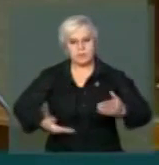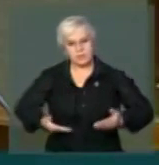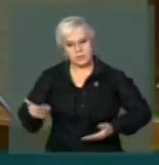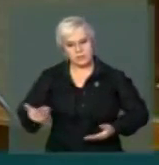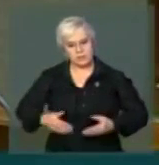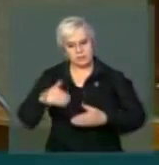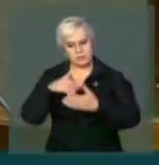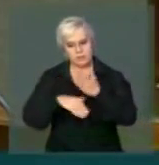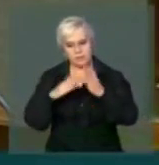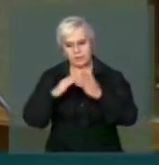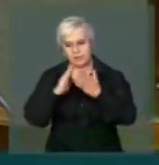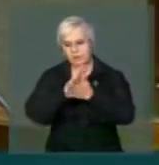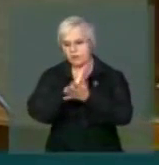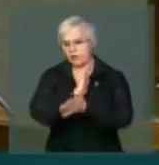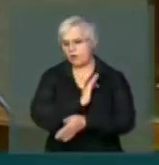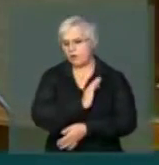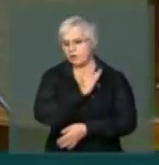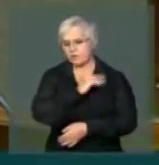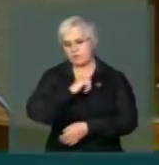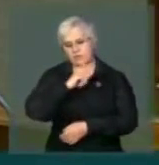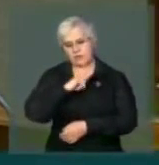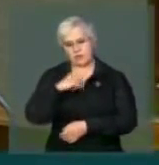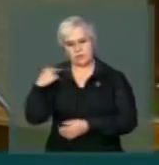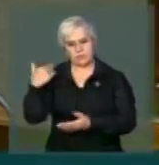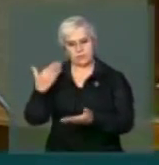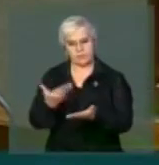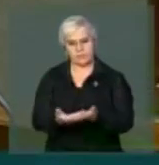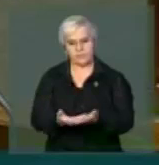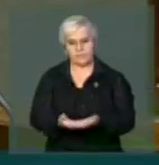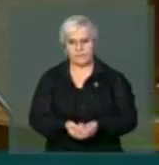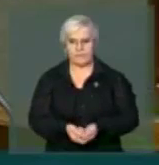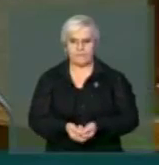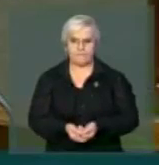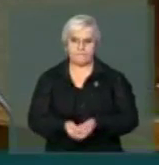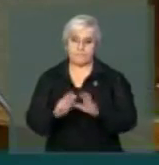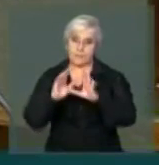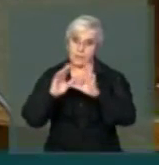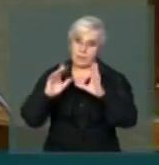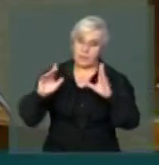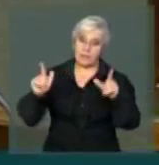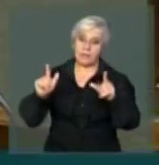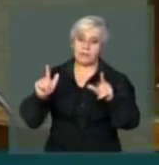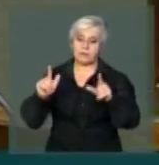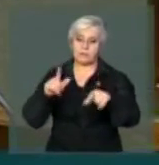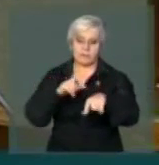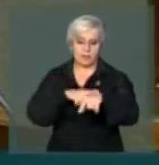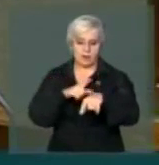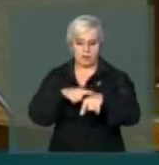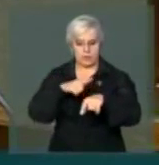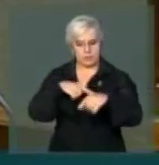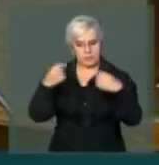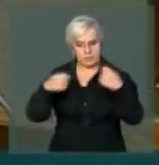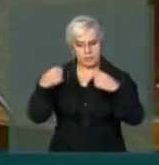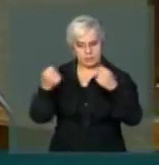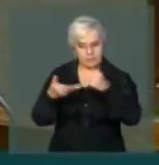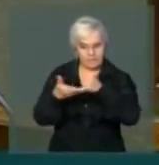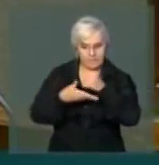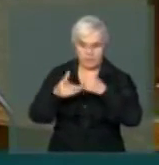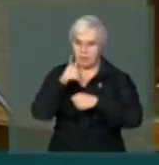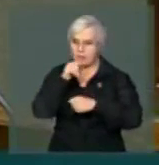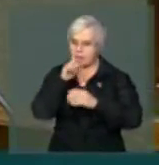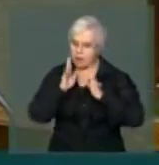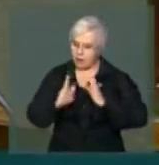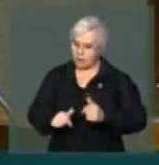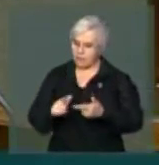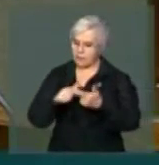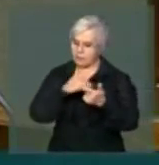domésticos subhumanas a que são expostos. É lógico, quando se leva as necessidades básicas, como água